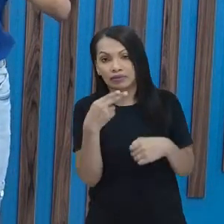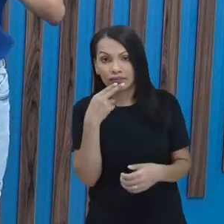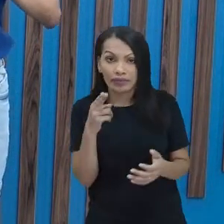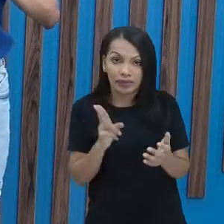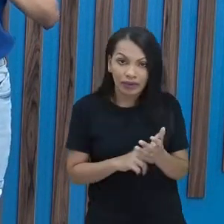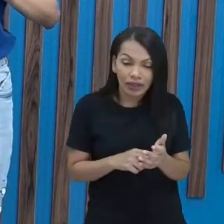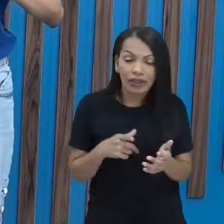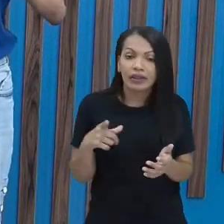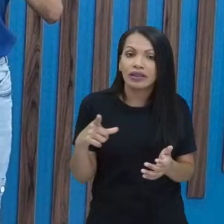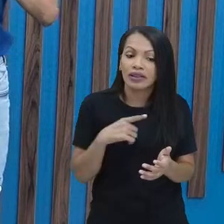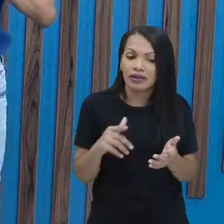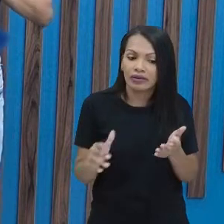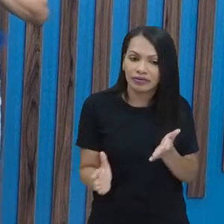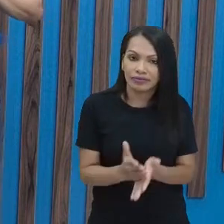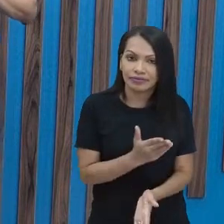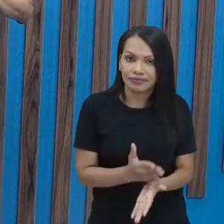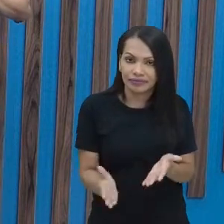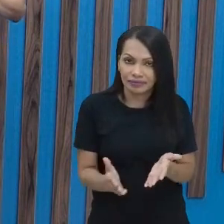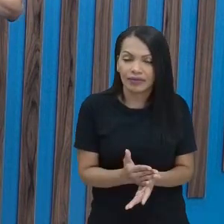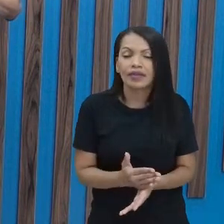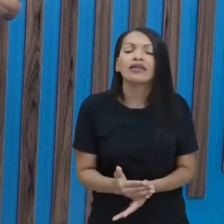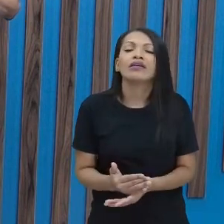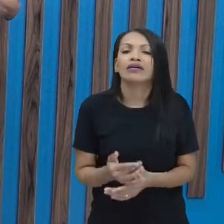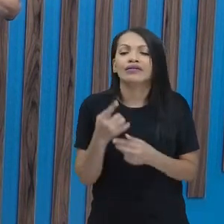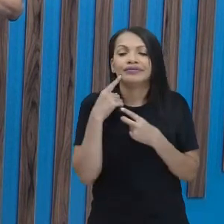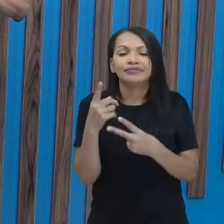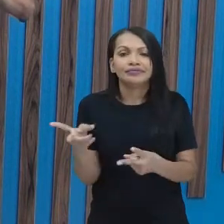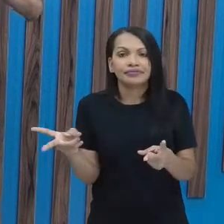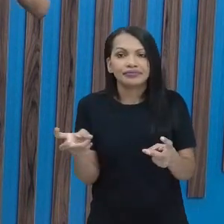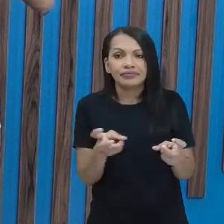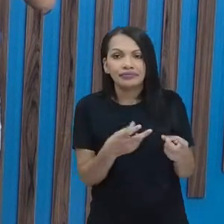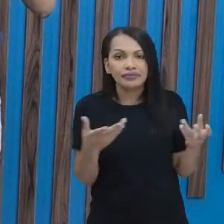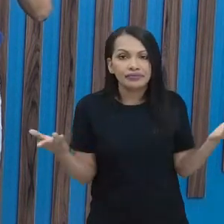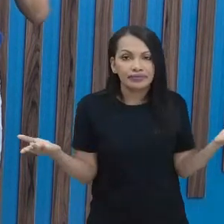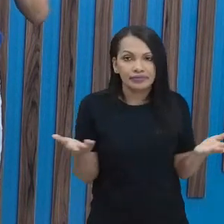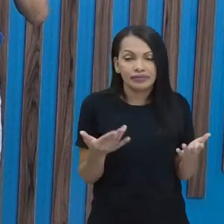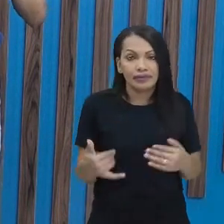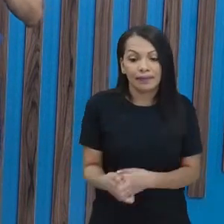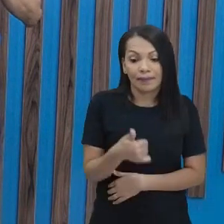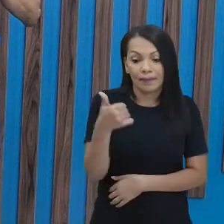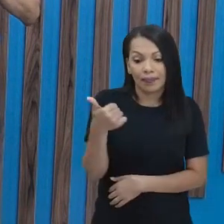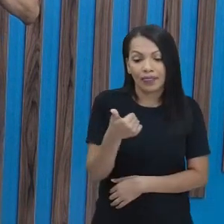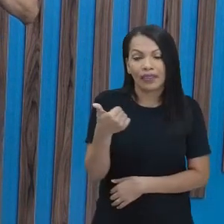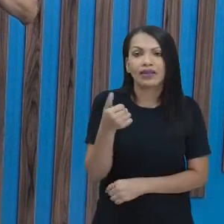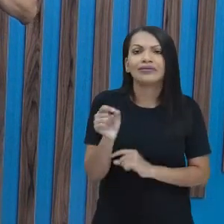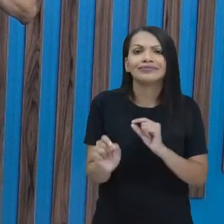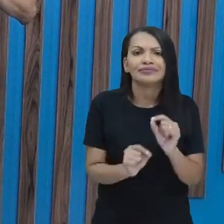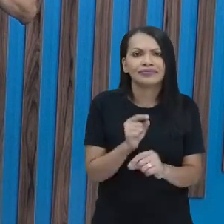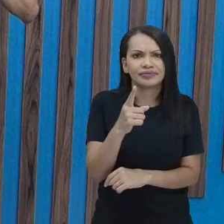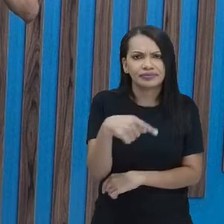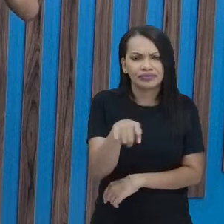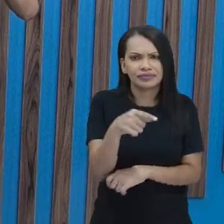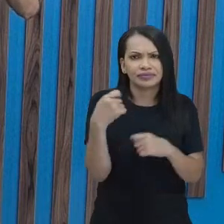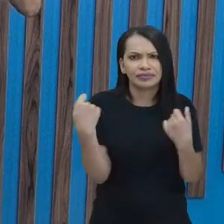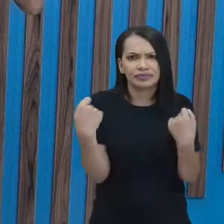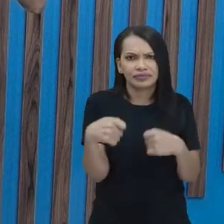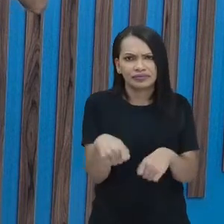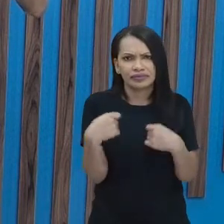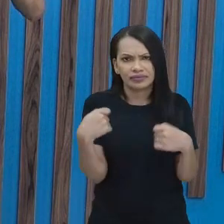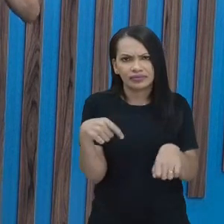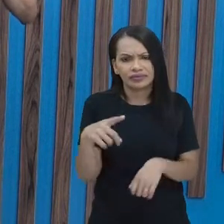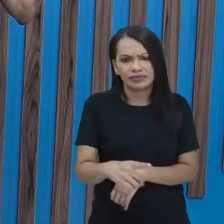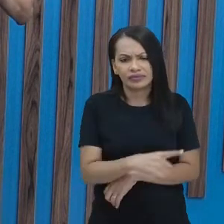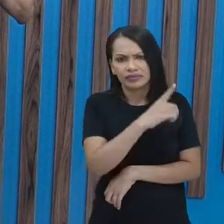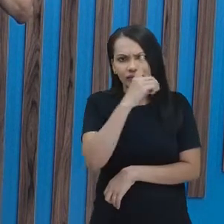Tem alguns passos que a gente vai observar agora, tá? Primeiro passo é que você precisa da